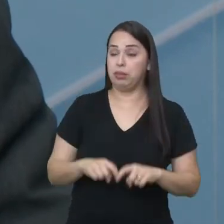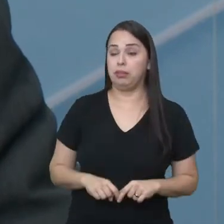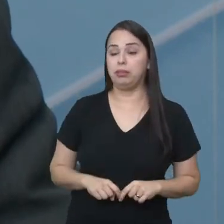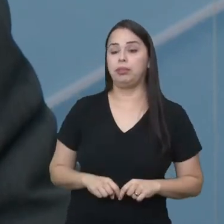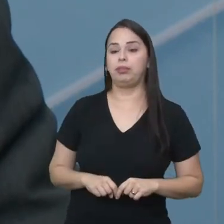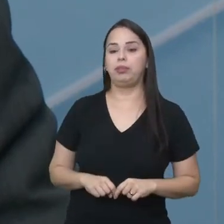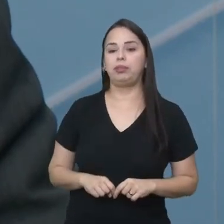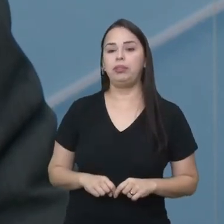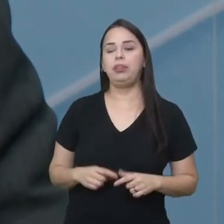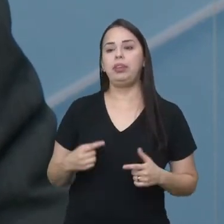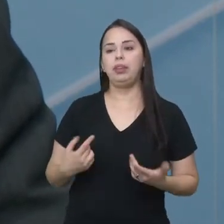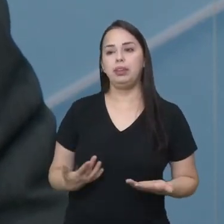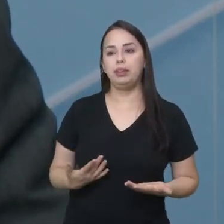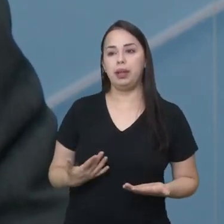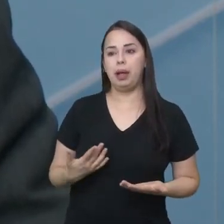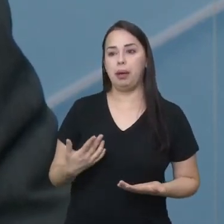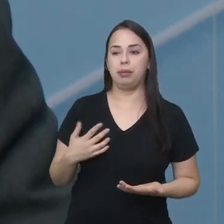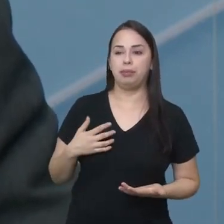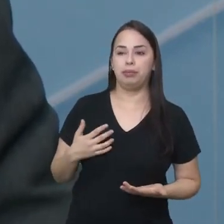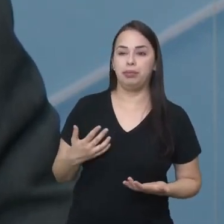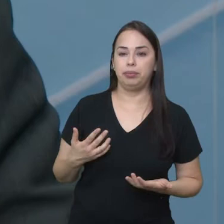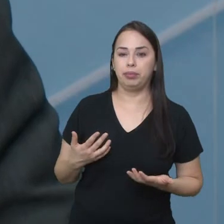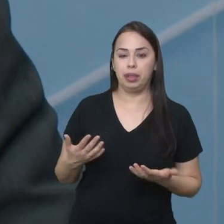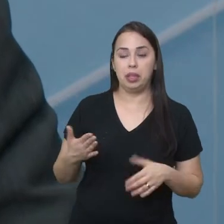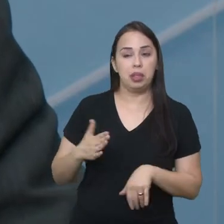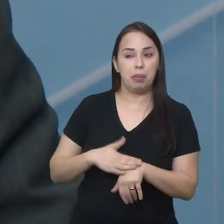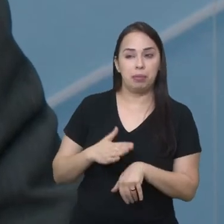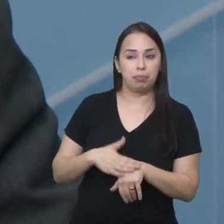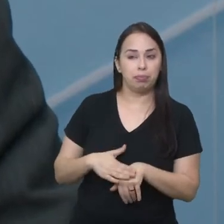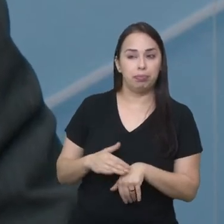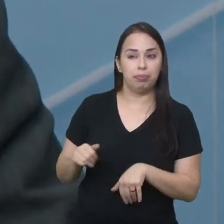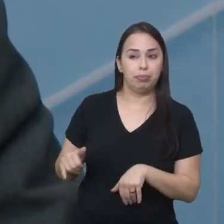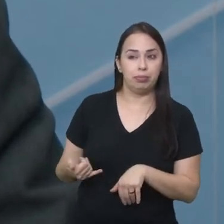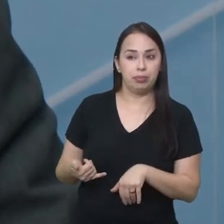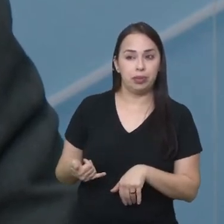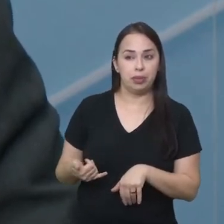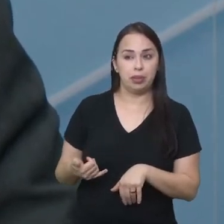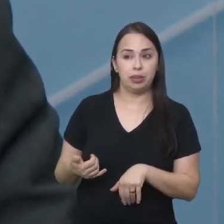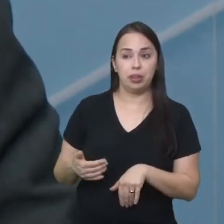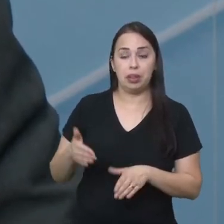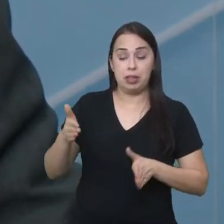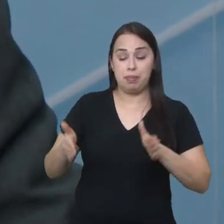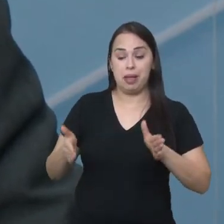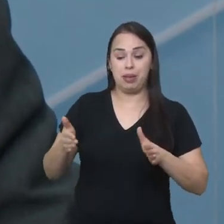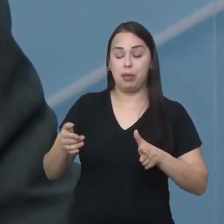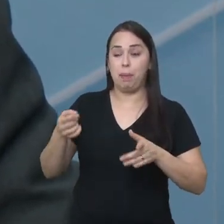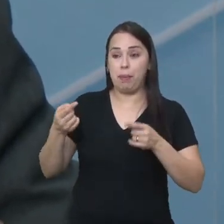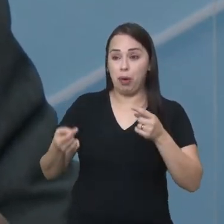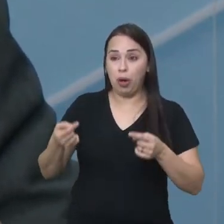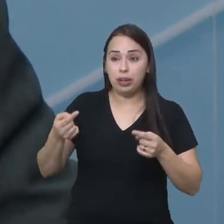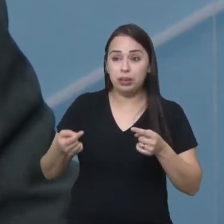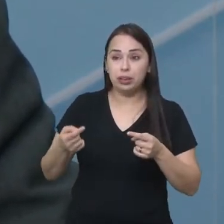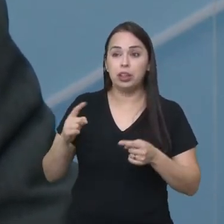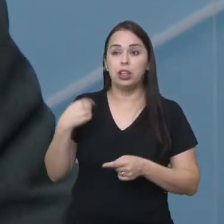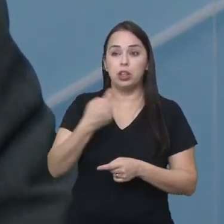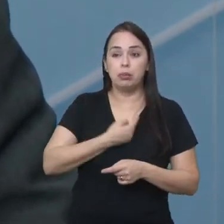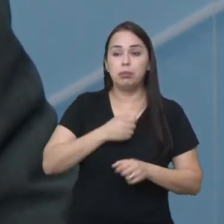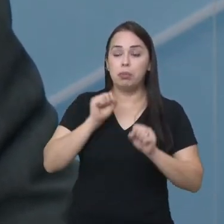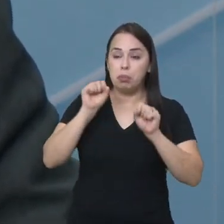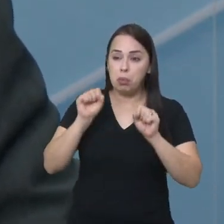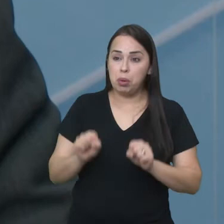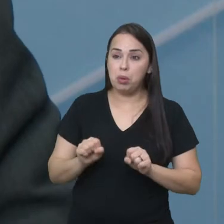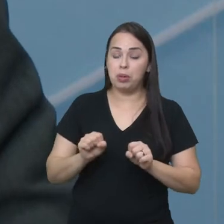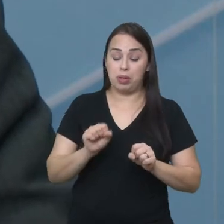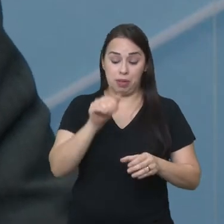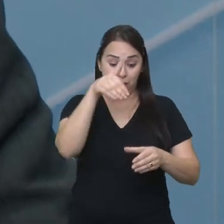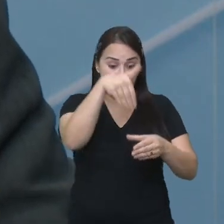aproveitar, inclusive, esse momento político que nós estamos passando, né, que a gente saiba usar o voto para